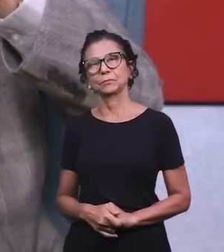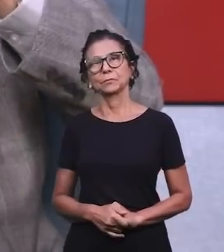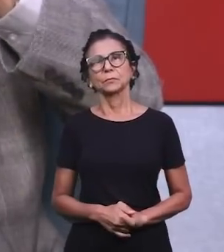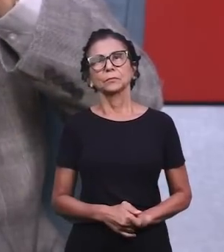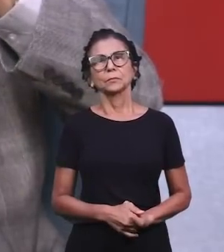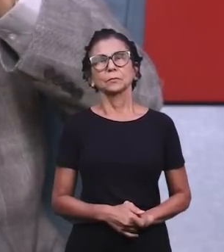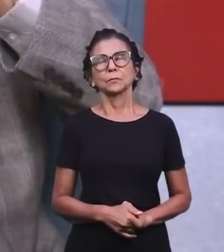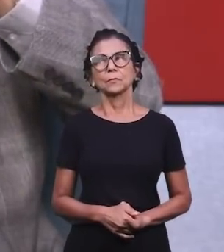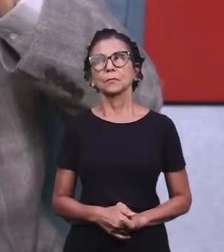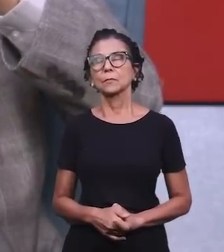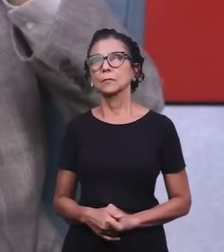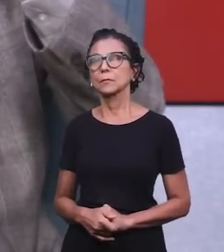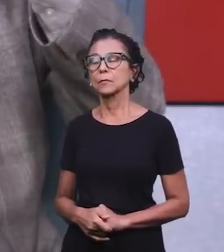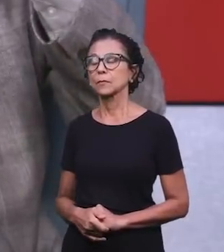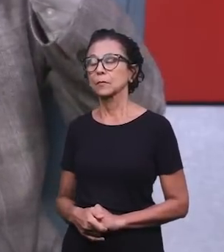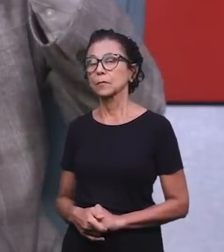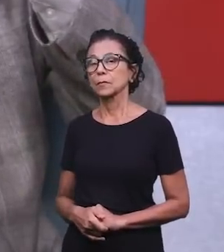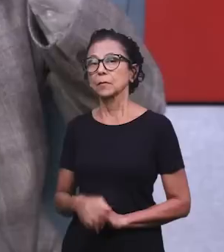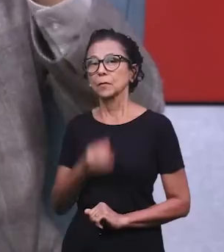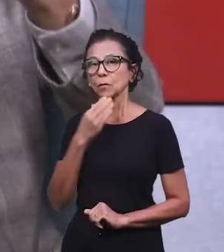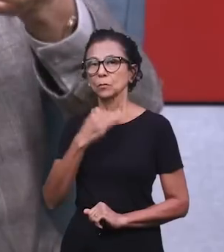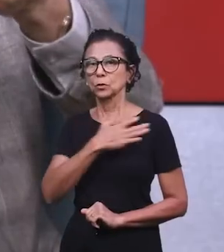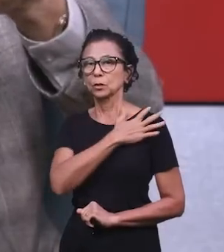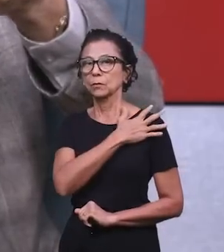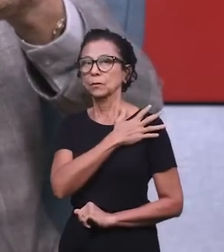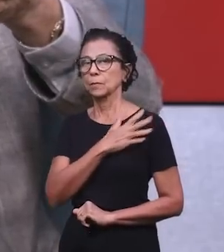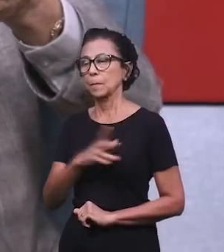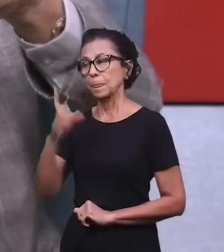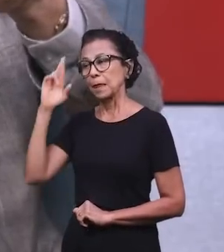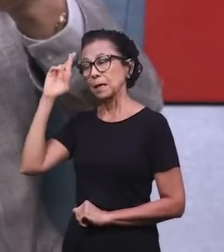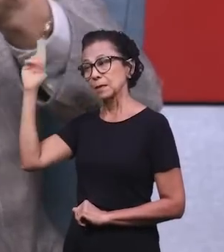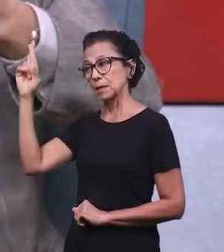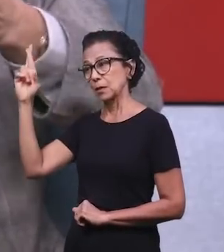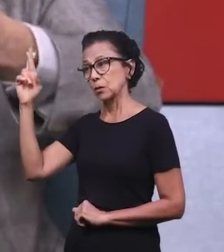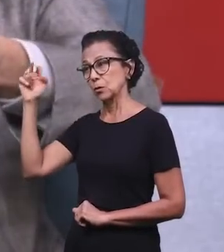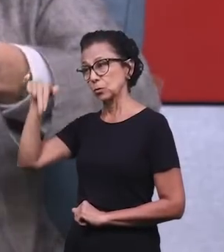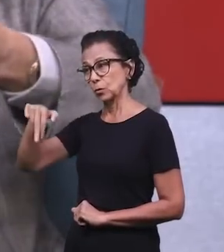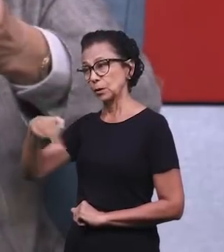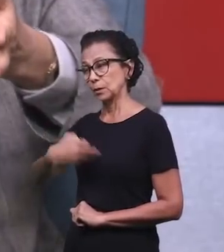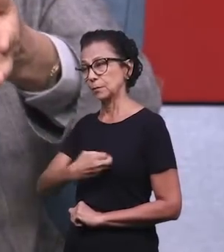o meu servo está lá. Eu estou aqui, mas o meu servo está lá.